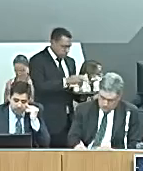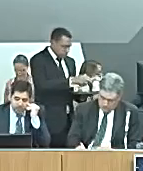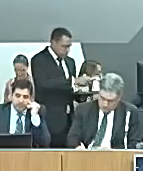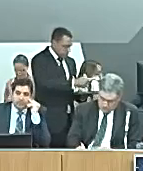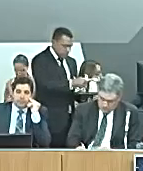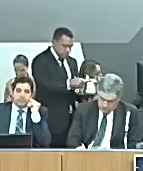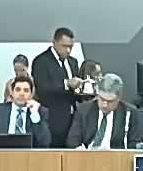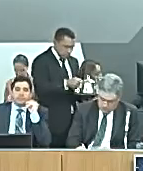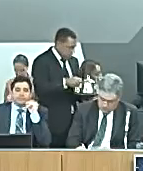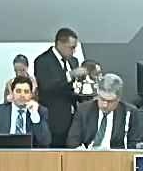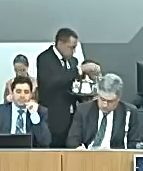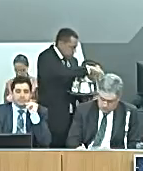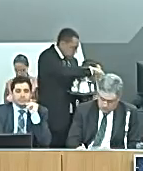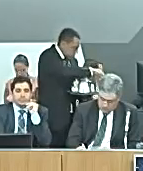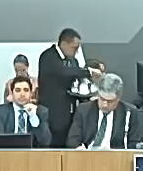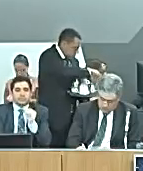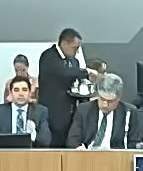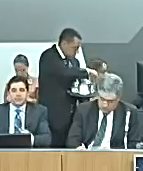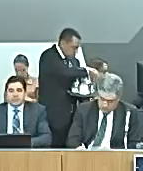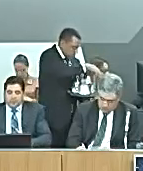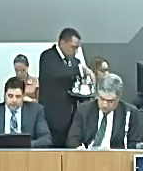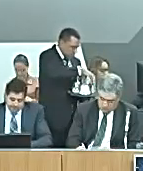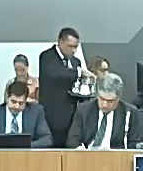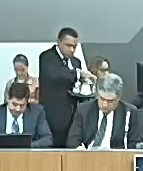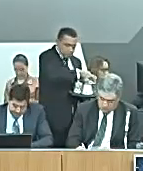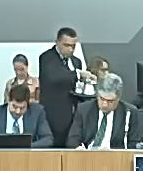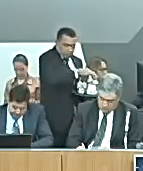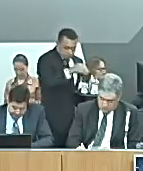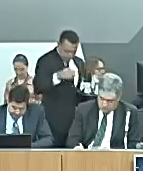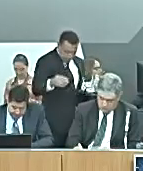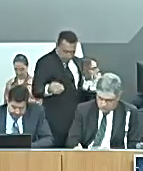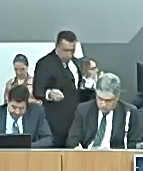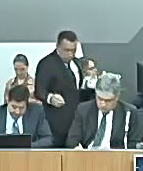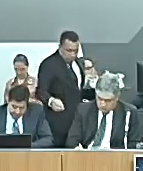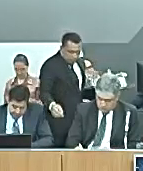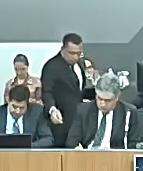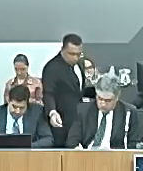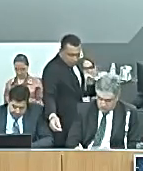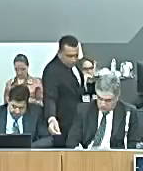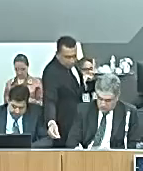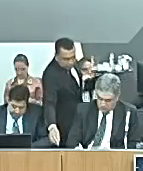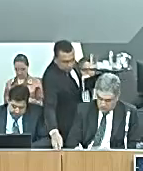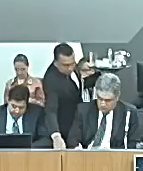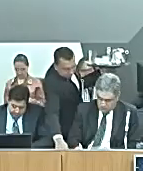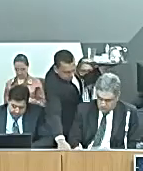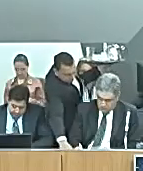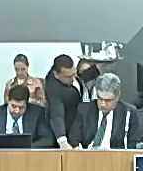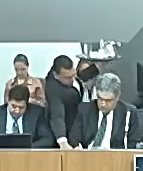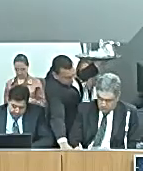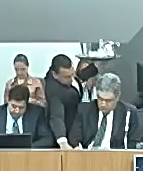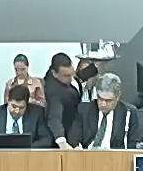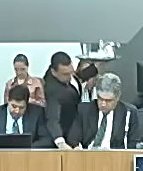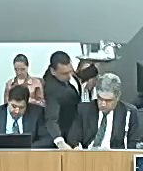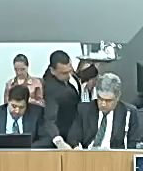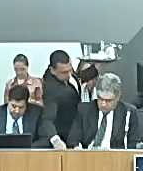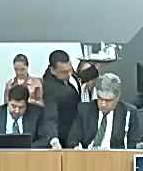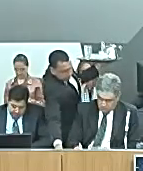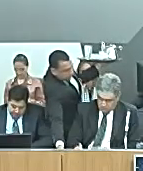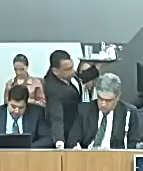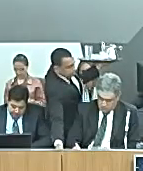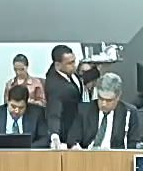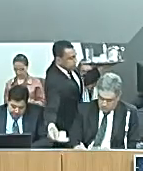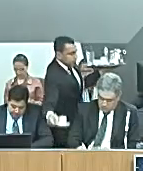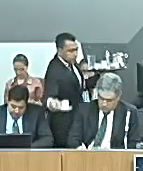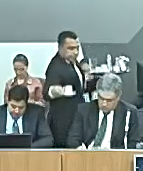aos agentes então aquilo me deixou muito feliz porque hoje a gente sabe que a polícia militar tem com grandes contribuições